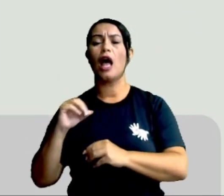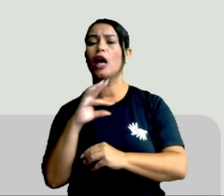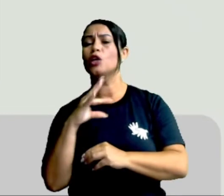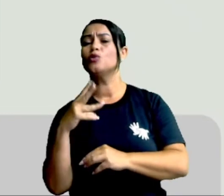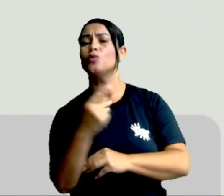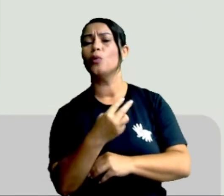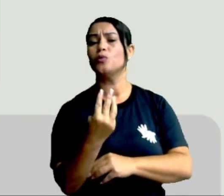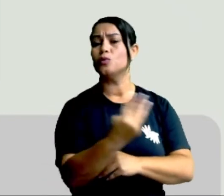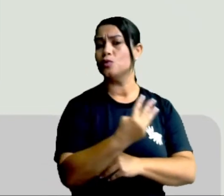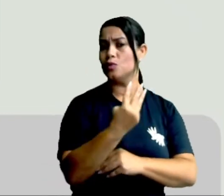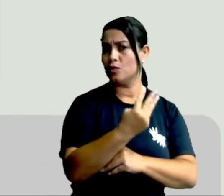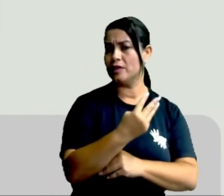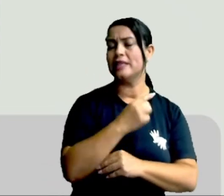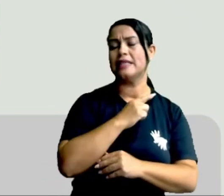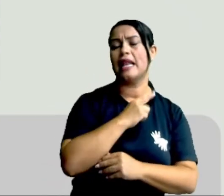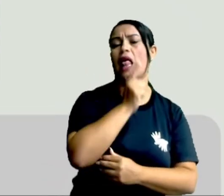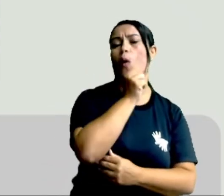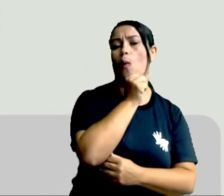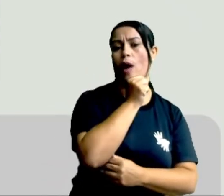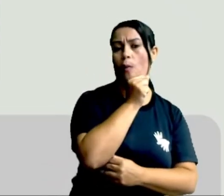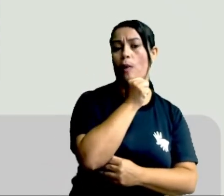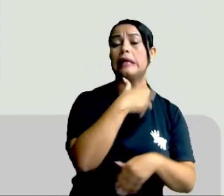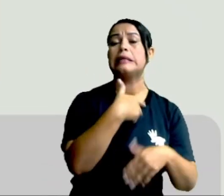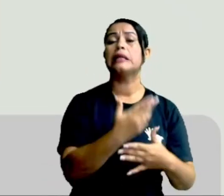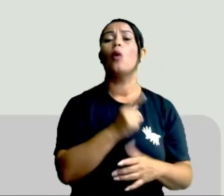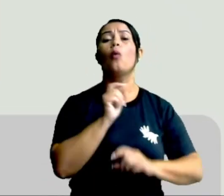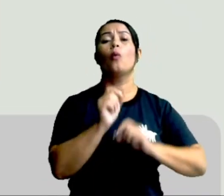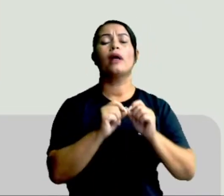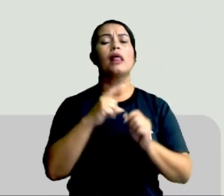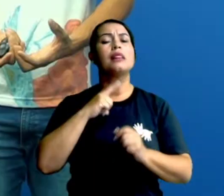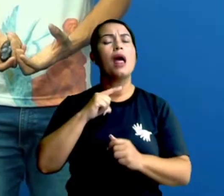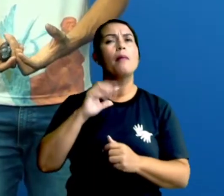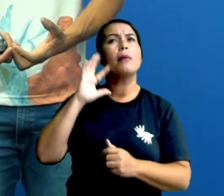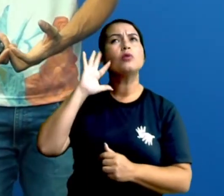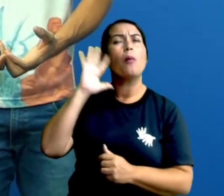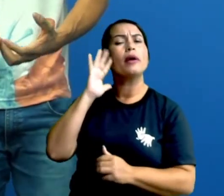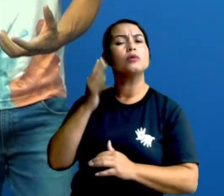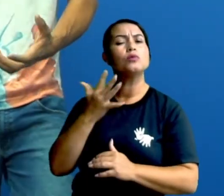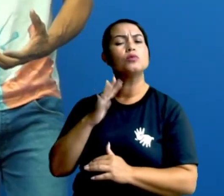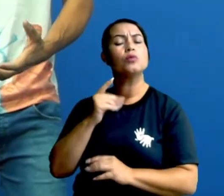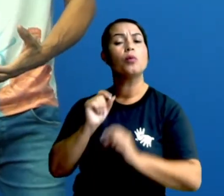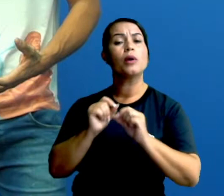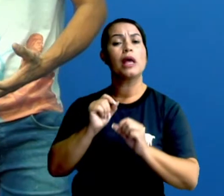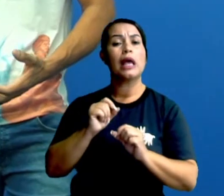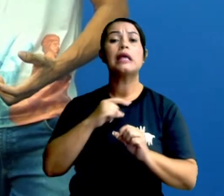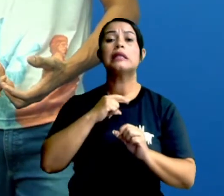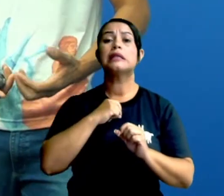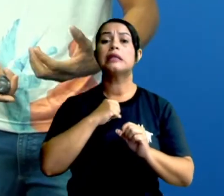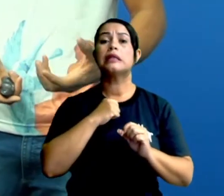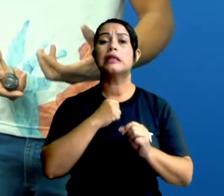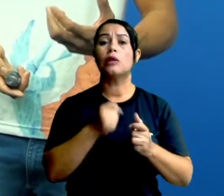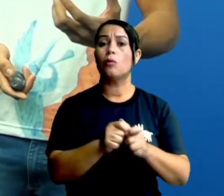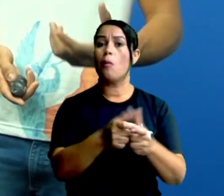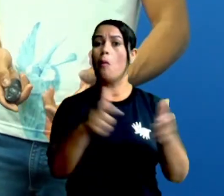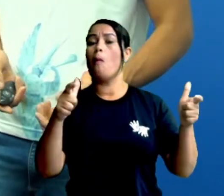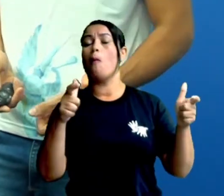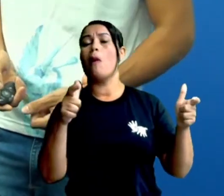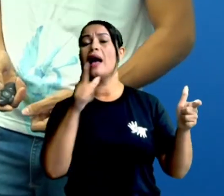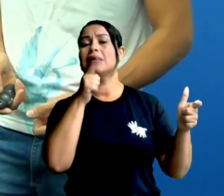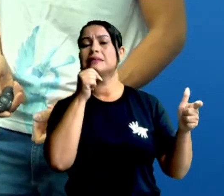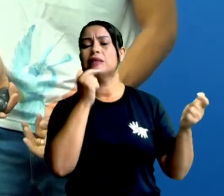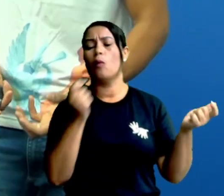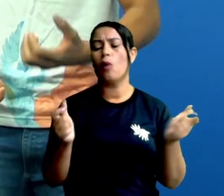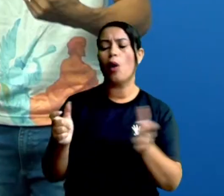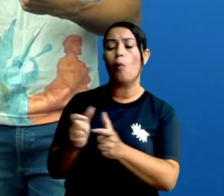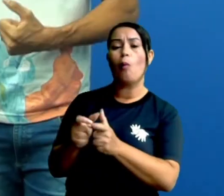3 pedaços seriam compostos por água. Daí a gente consegue ter uma noção de que boa parte do nosso planeta é composto por esse componente